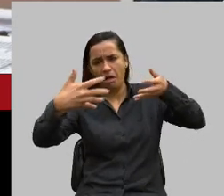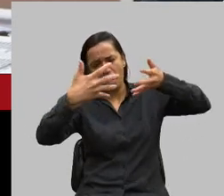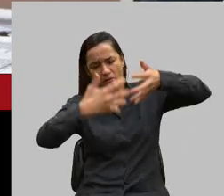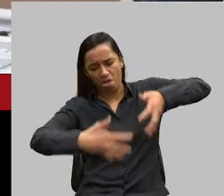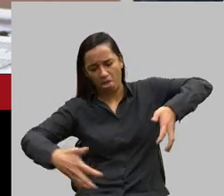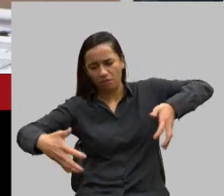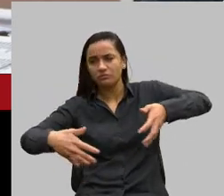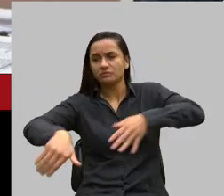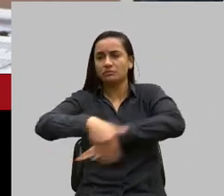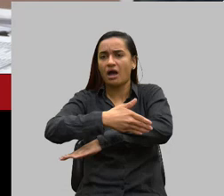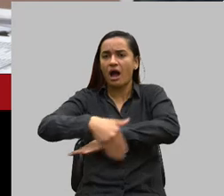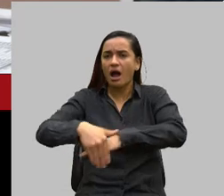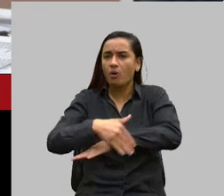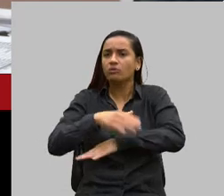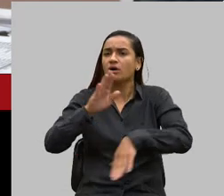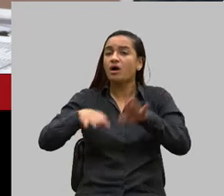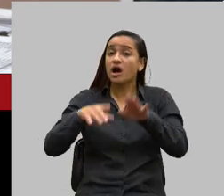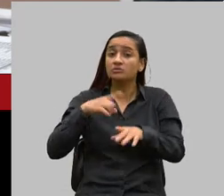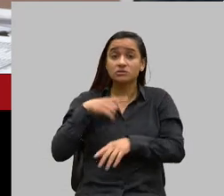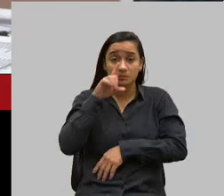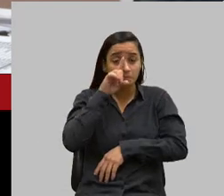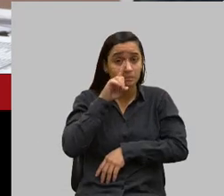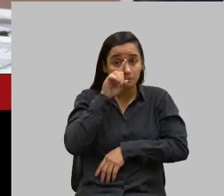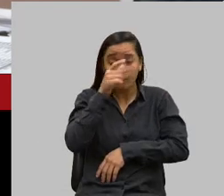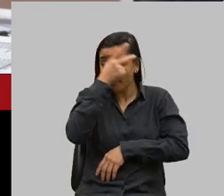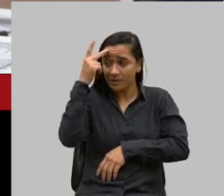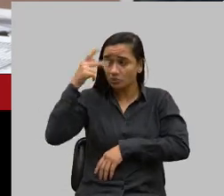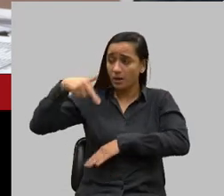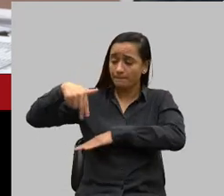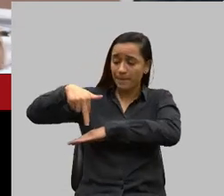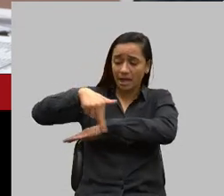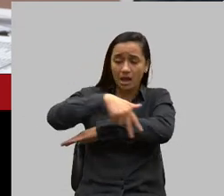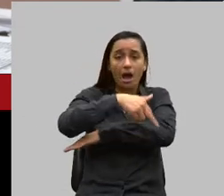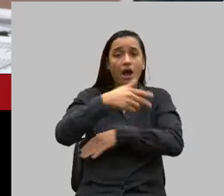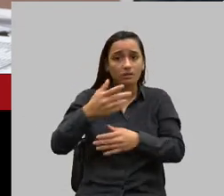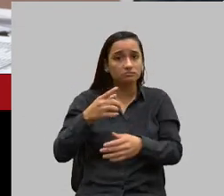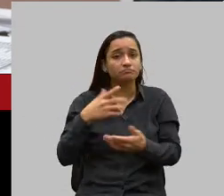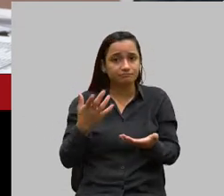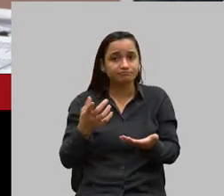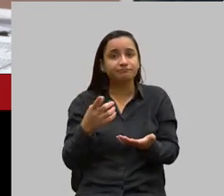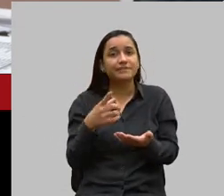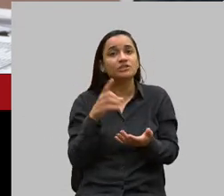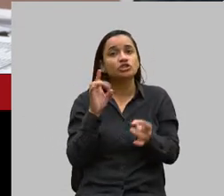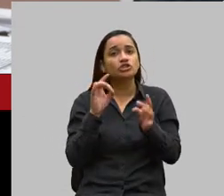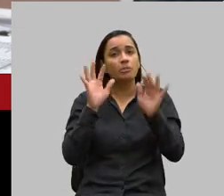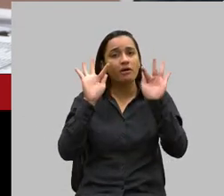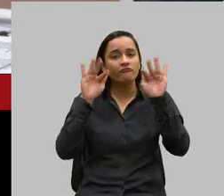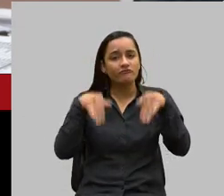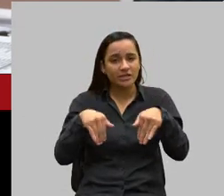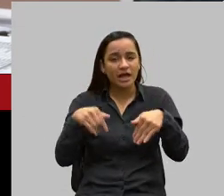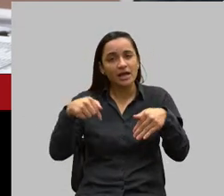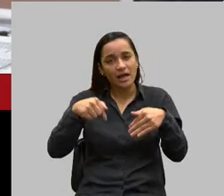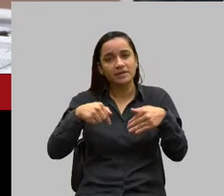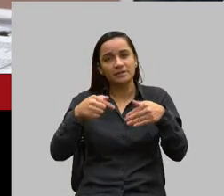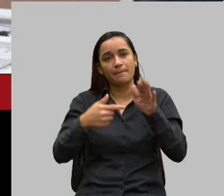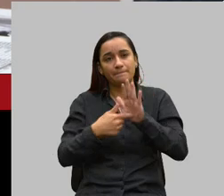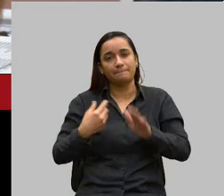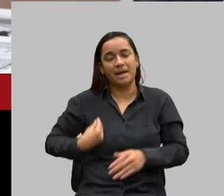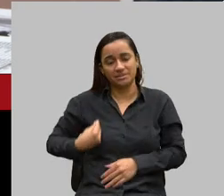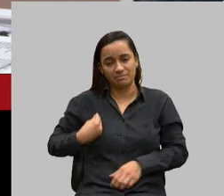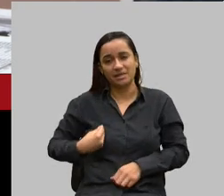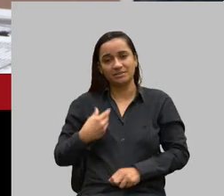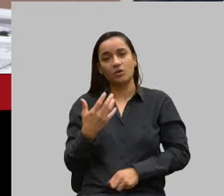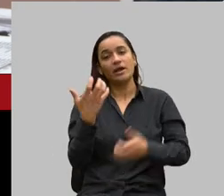eh as pessoas que transitam nos passeios no dia a dia então queria só aqui para finalizar essa participação eh mais uma vez